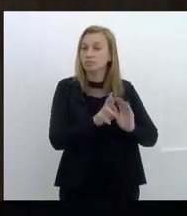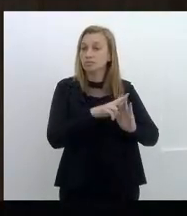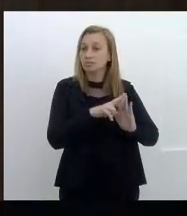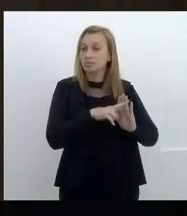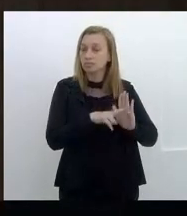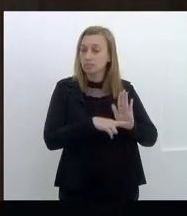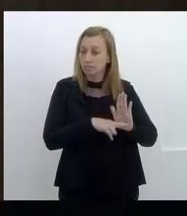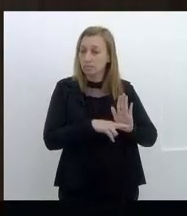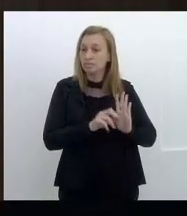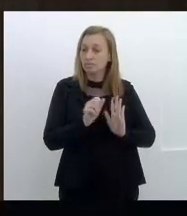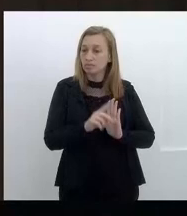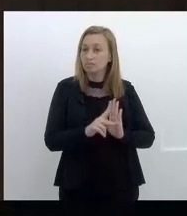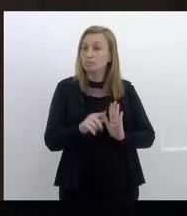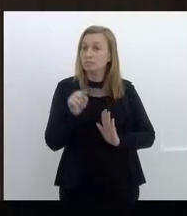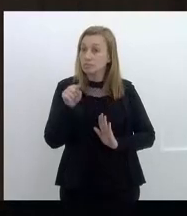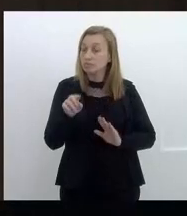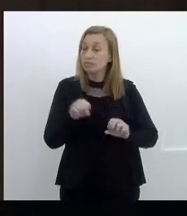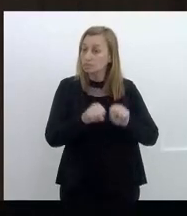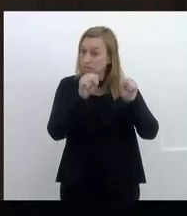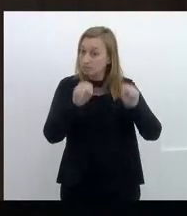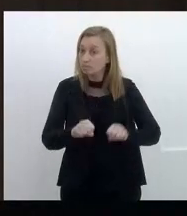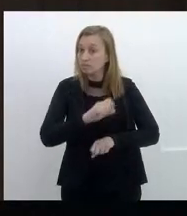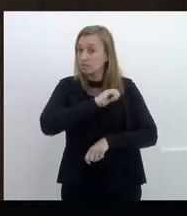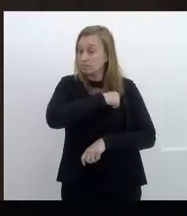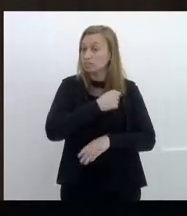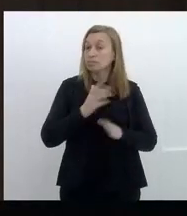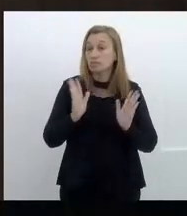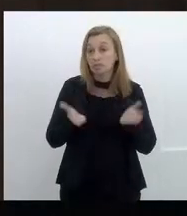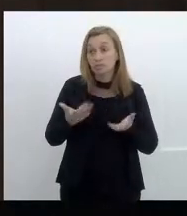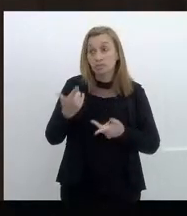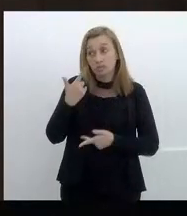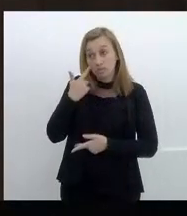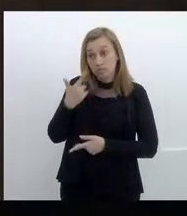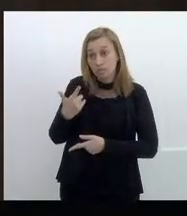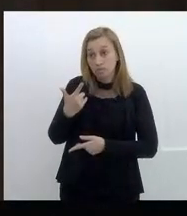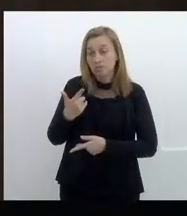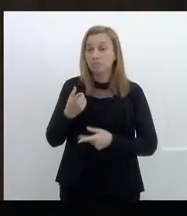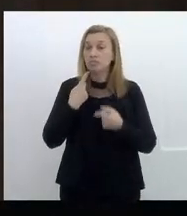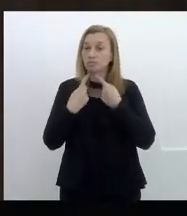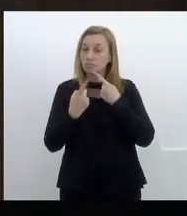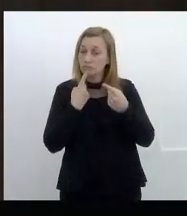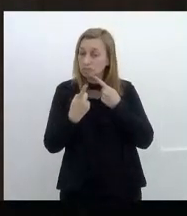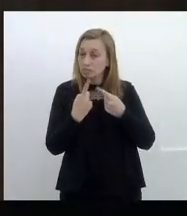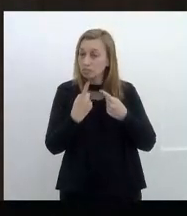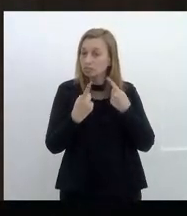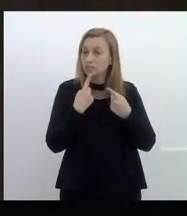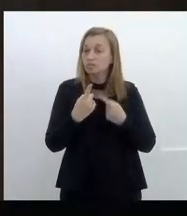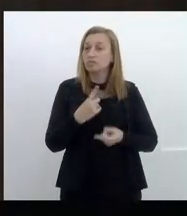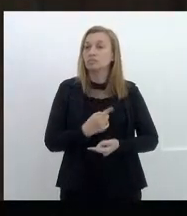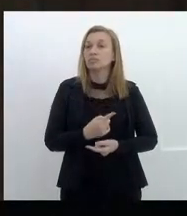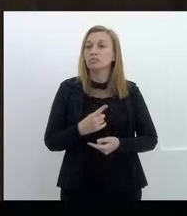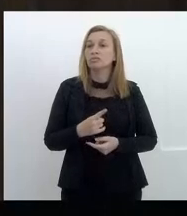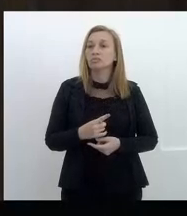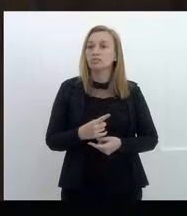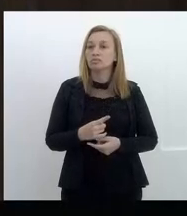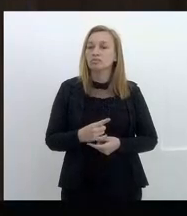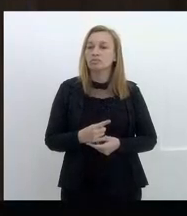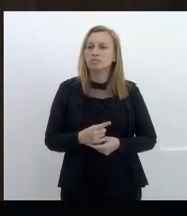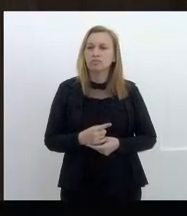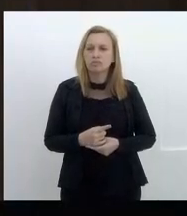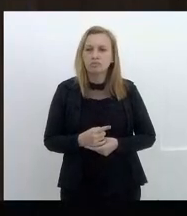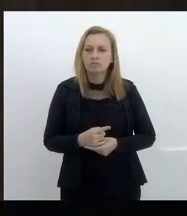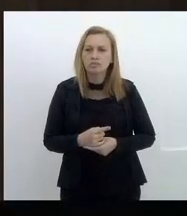regime Olha esse regime hoje ao que me consta está sendo discutido inclusive por força é de